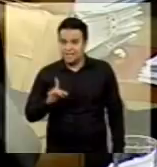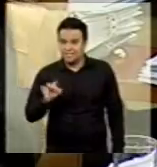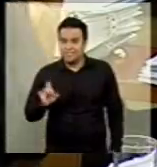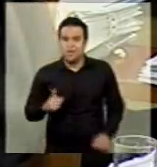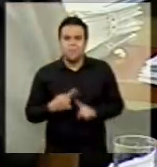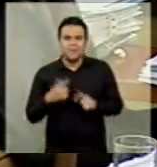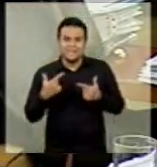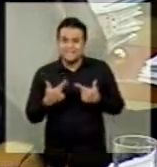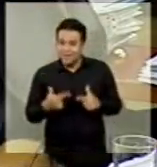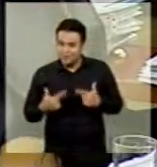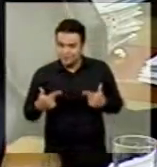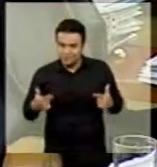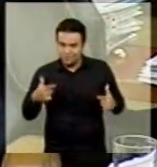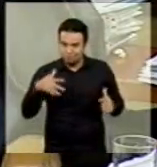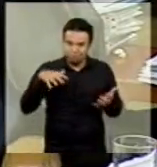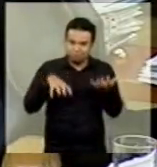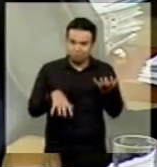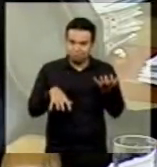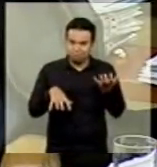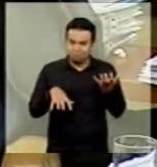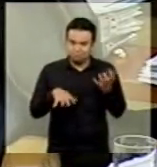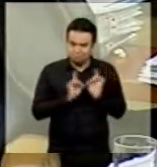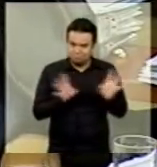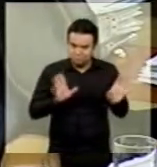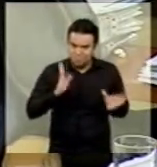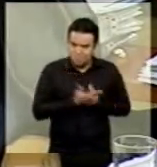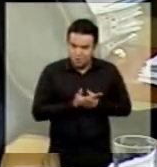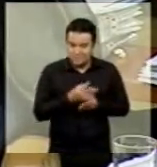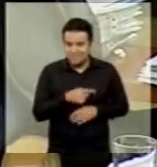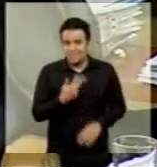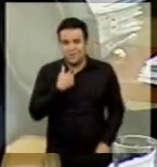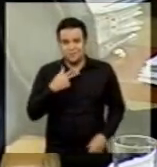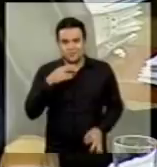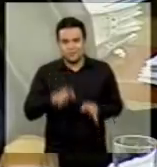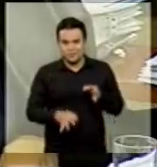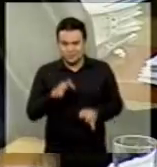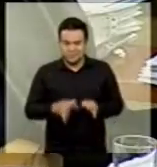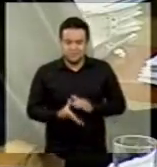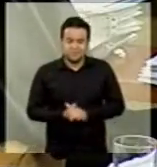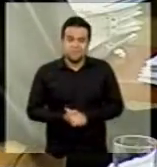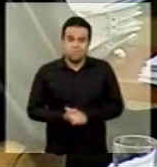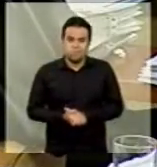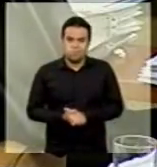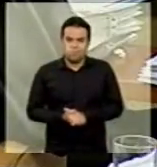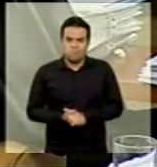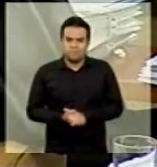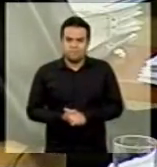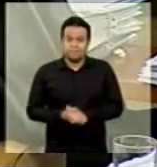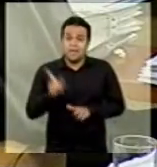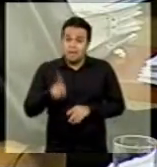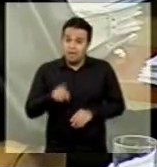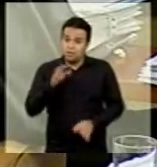tinha autorização das casas legislativas para processar e julgar. Temos que fazer justiça